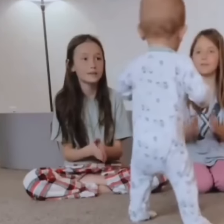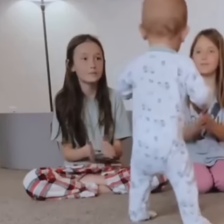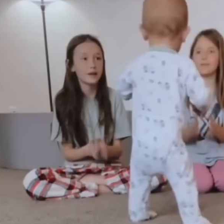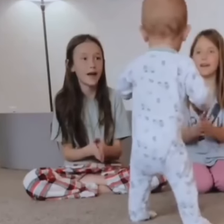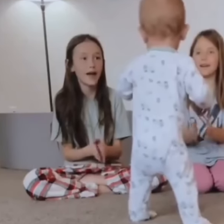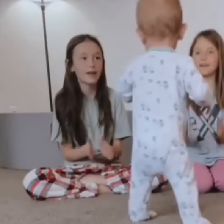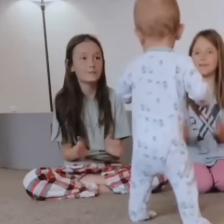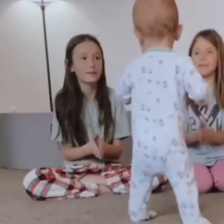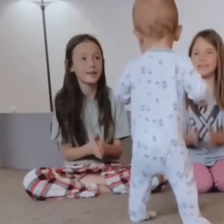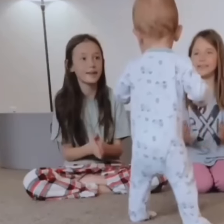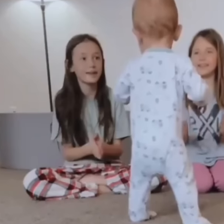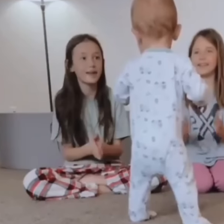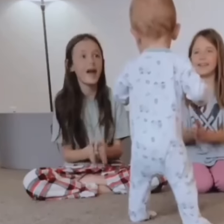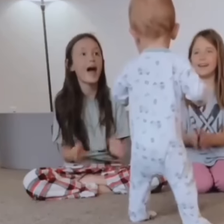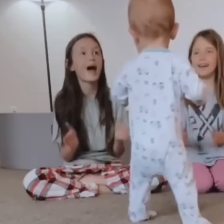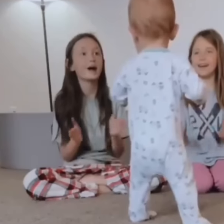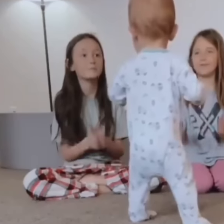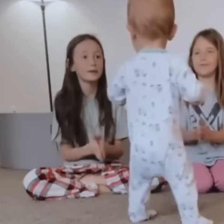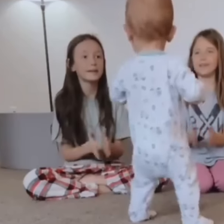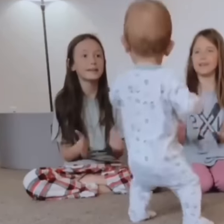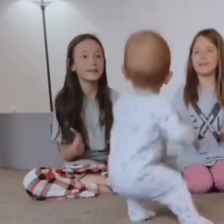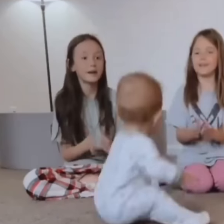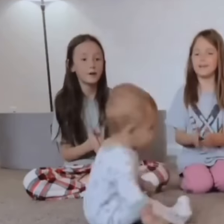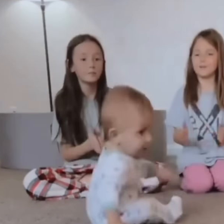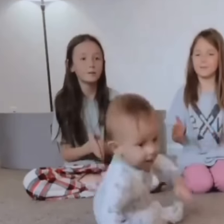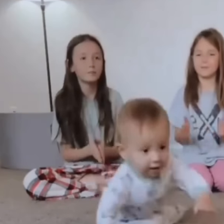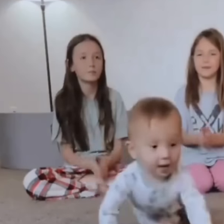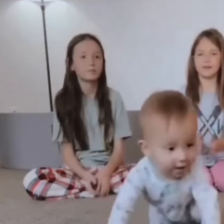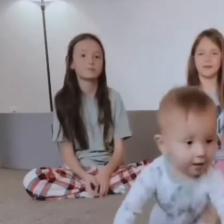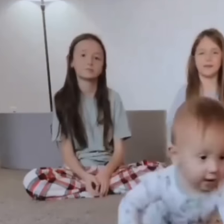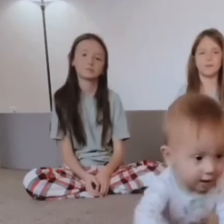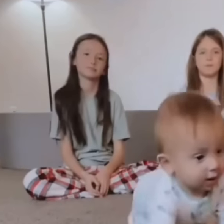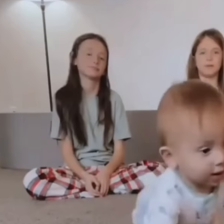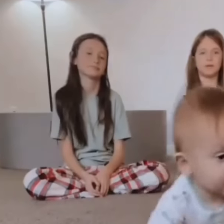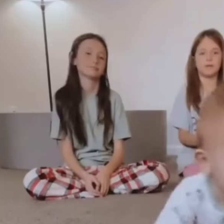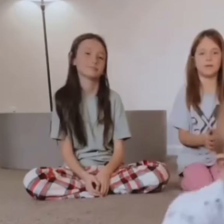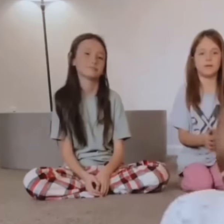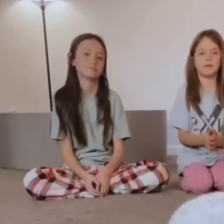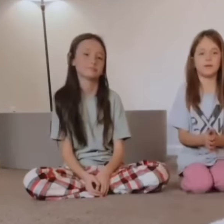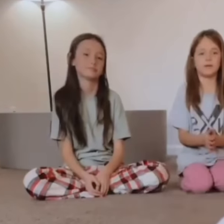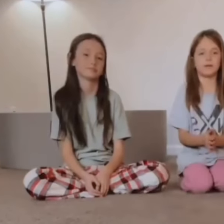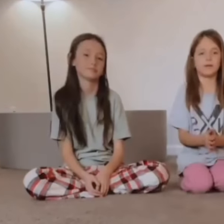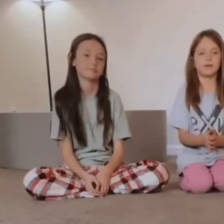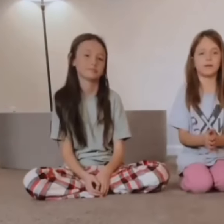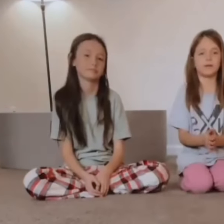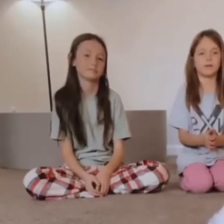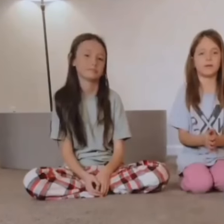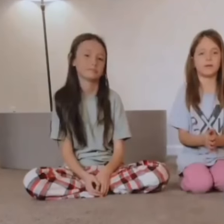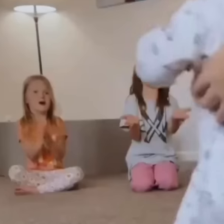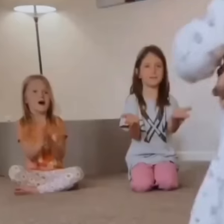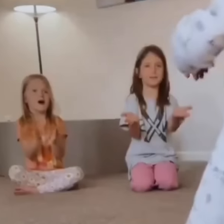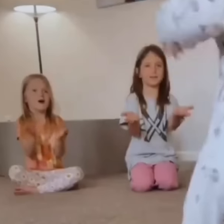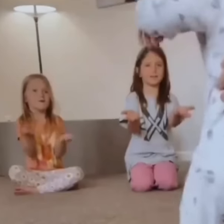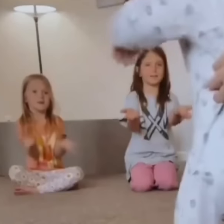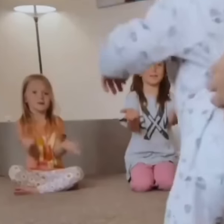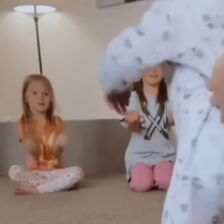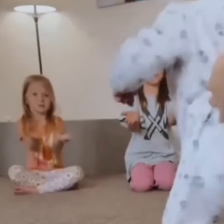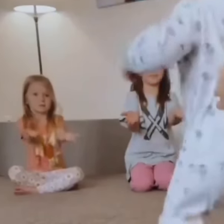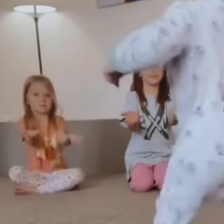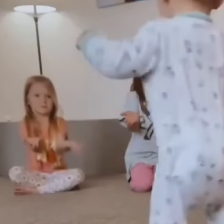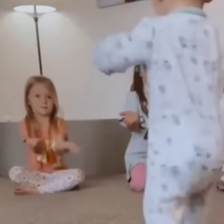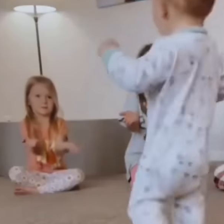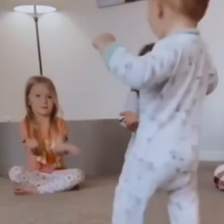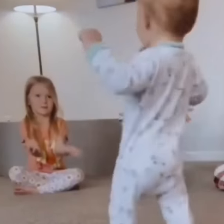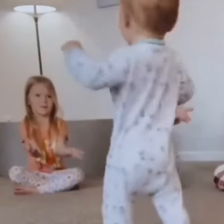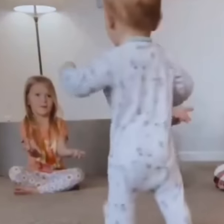prefere Hum acho que nenhuma das duas ele tem a sua